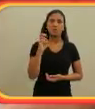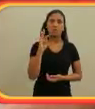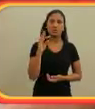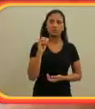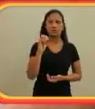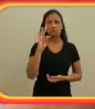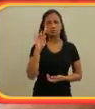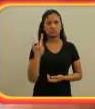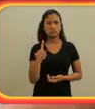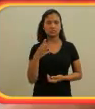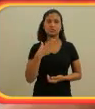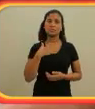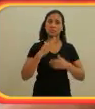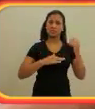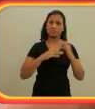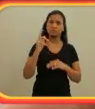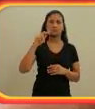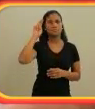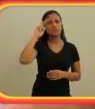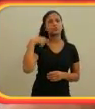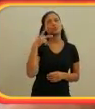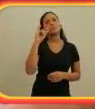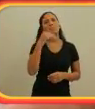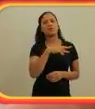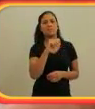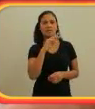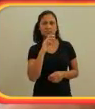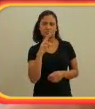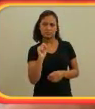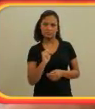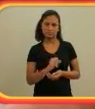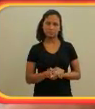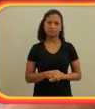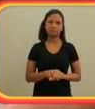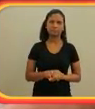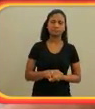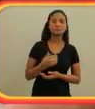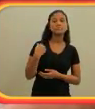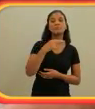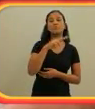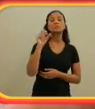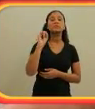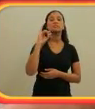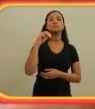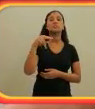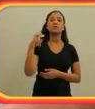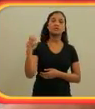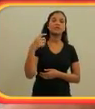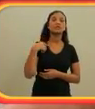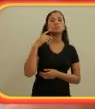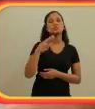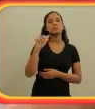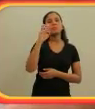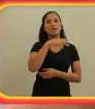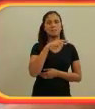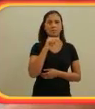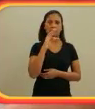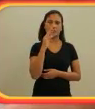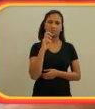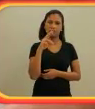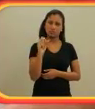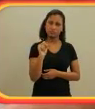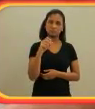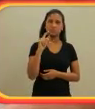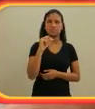Ortiz, minha profissão é militar e sou o pai do Matheus Pascoal. Meu nome é Simone, eu sou a mãe do